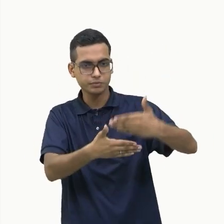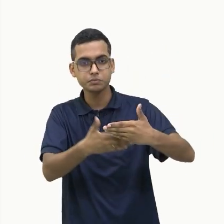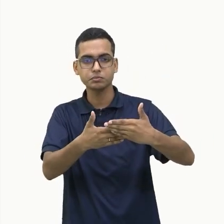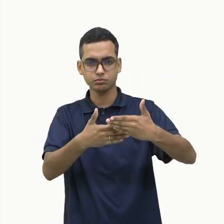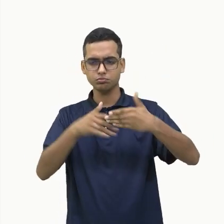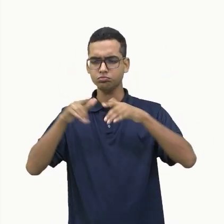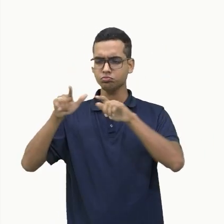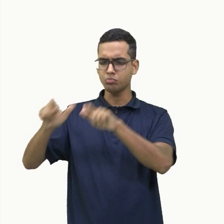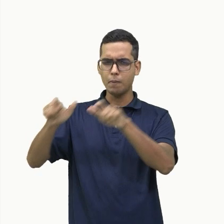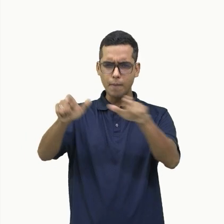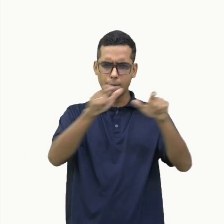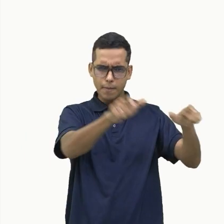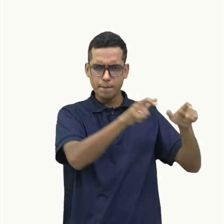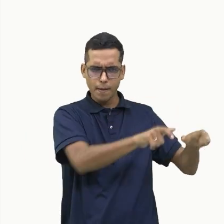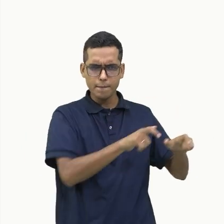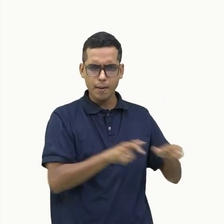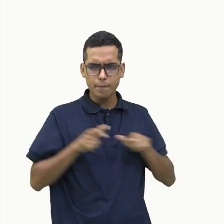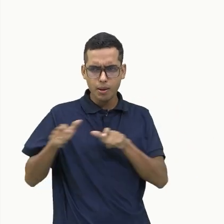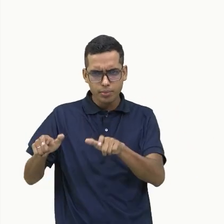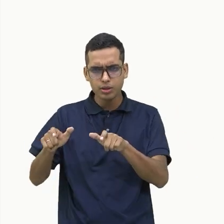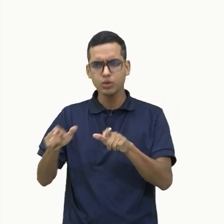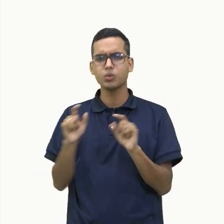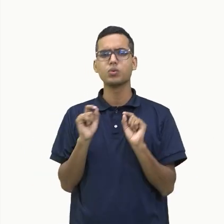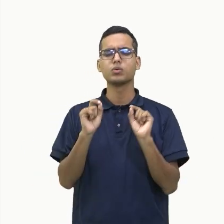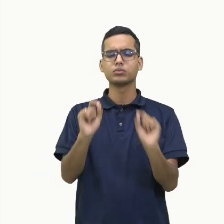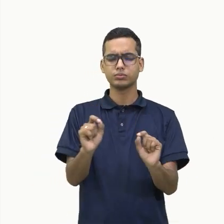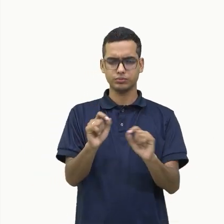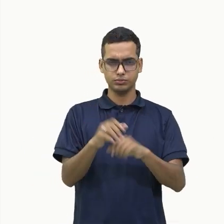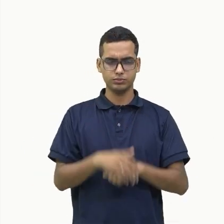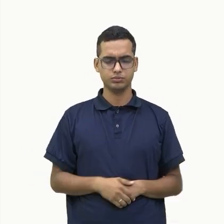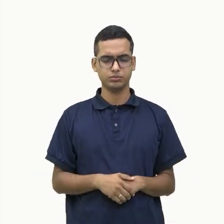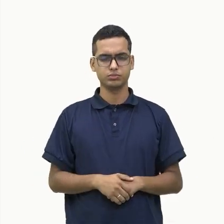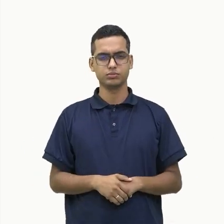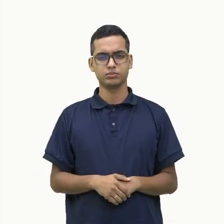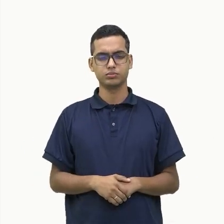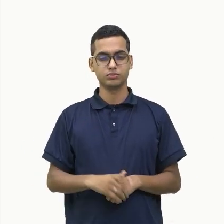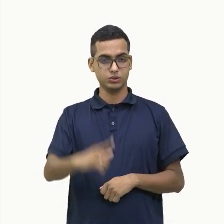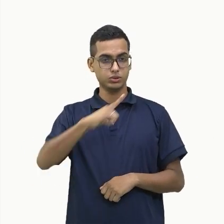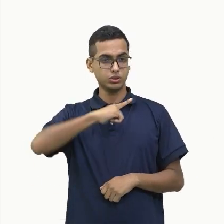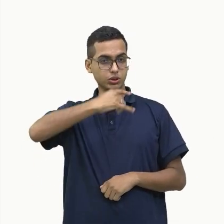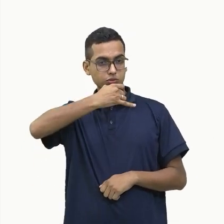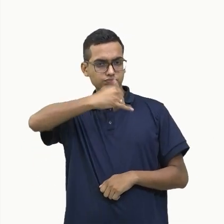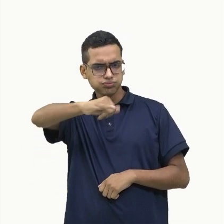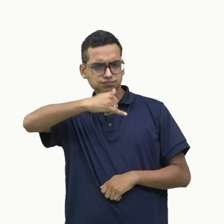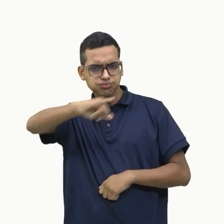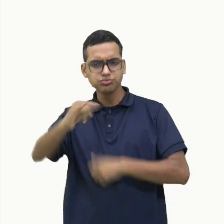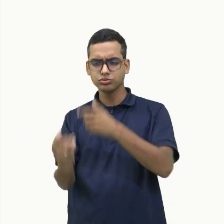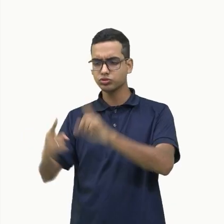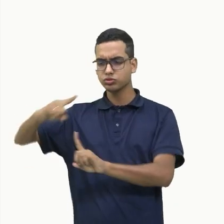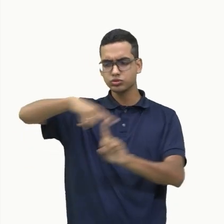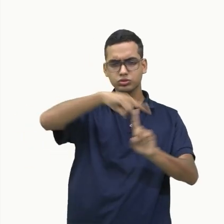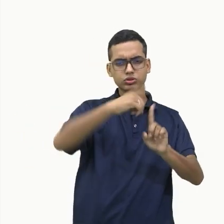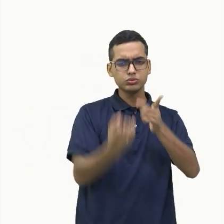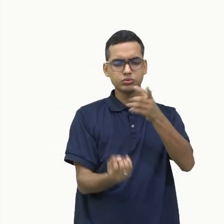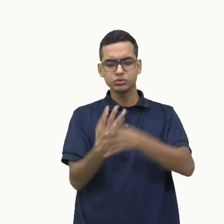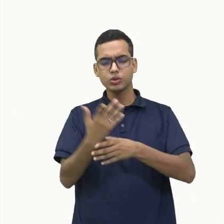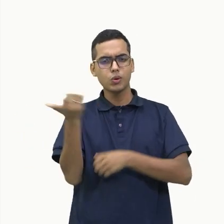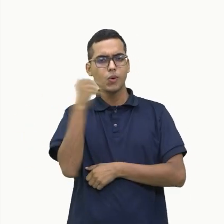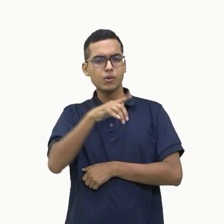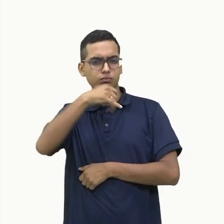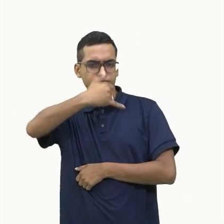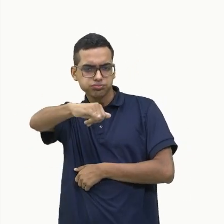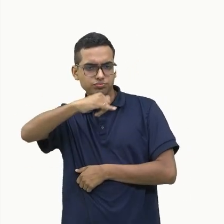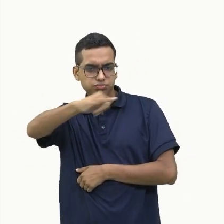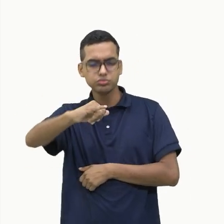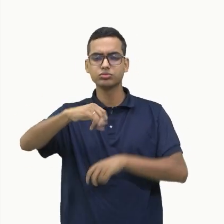cidades, acaba fazendo com que se tenha que ter o quê? Energia, fontes de energia. E por quê? Porque é um dos